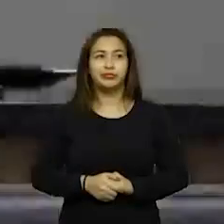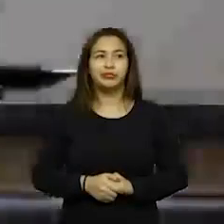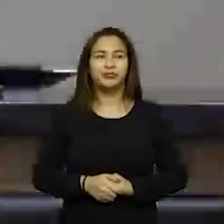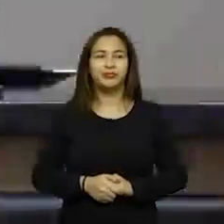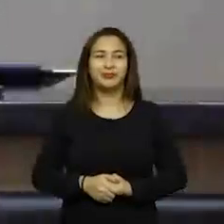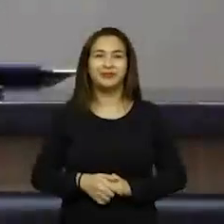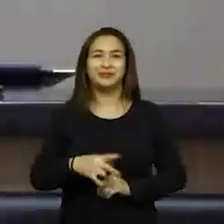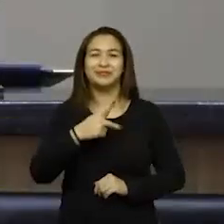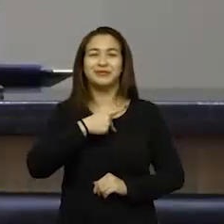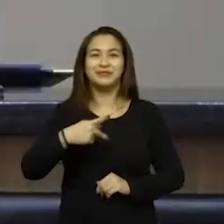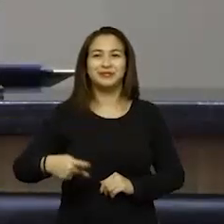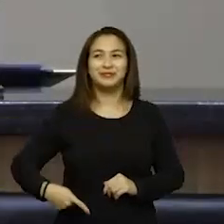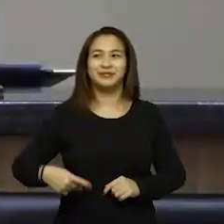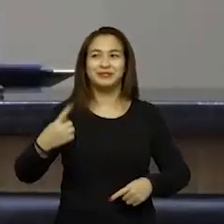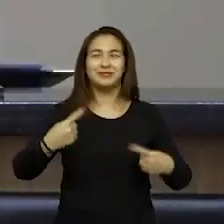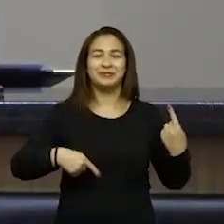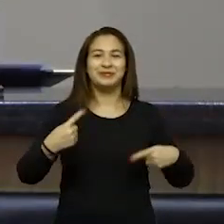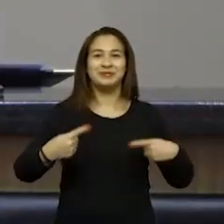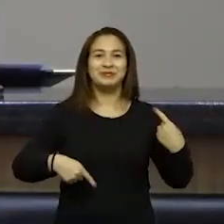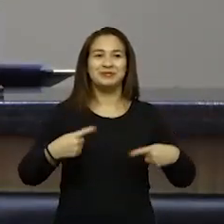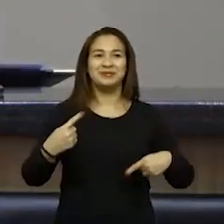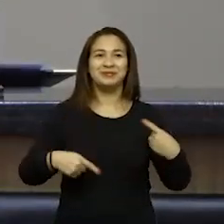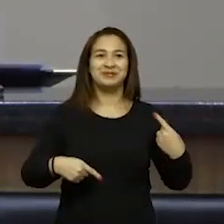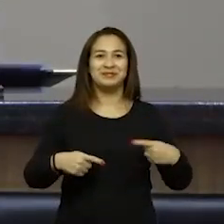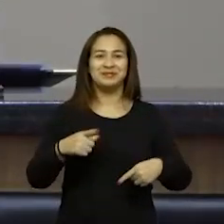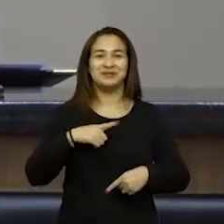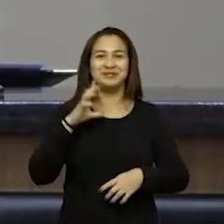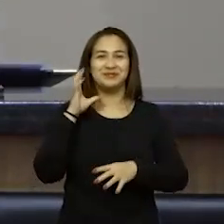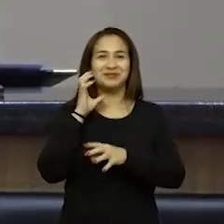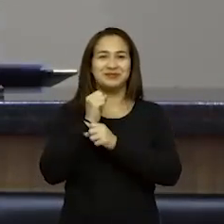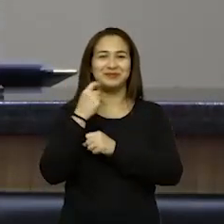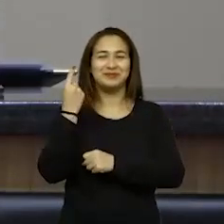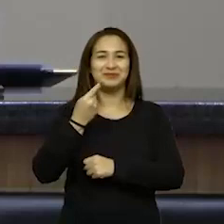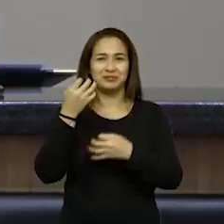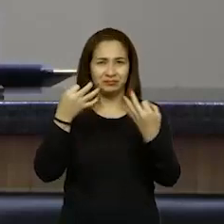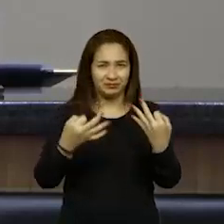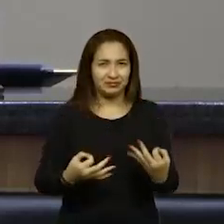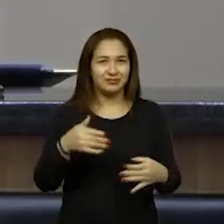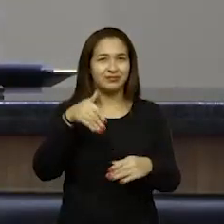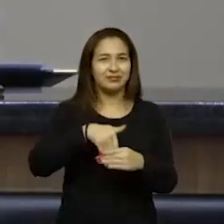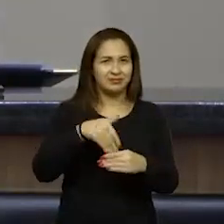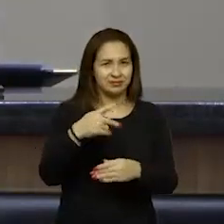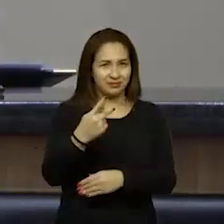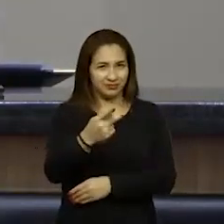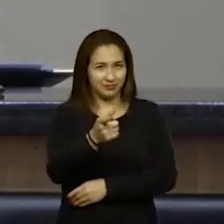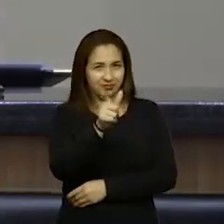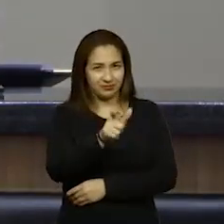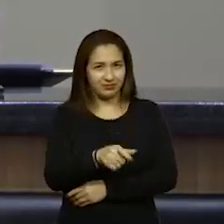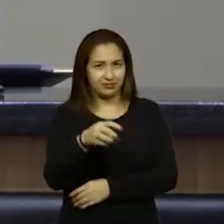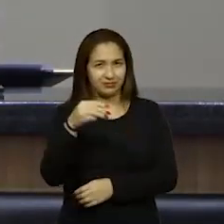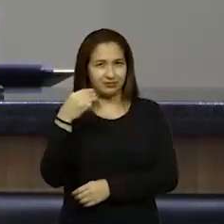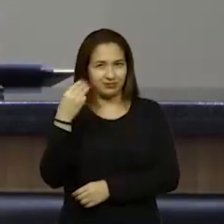Para discutir, deputado. Nós temos quórum para votar uma moção como essa?